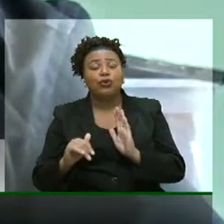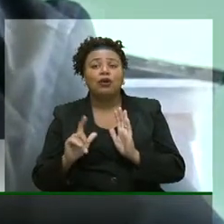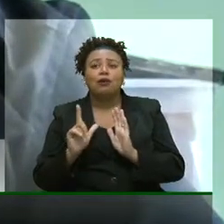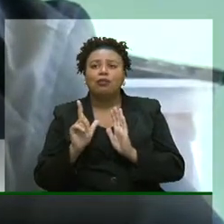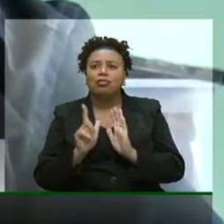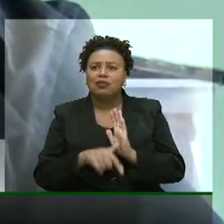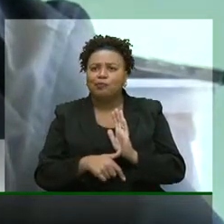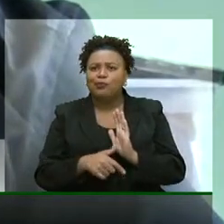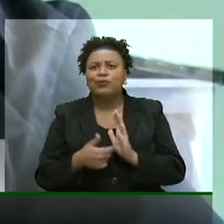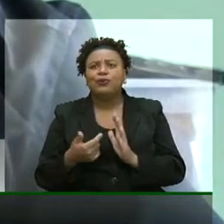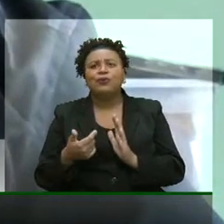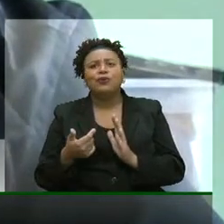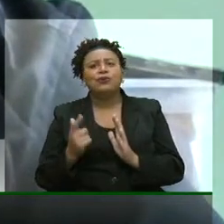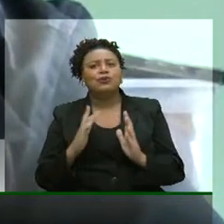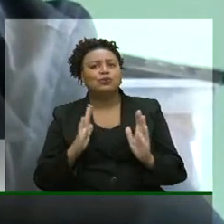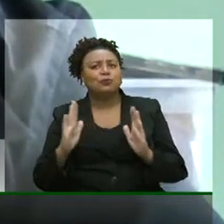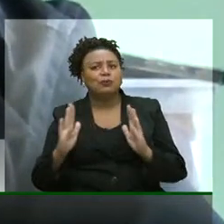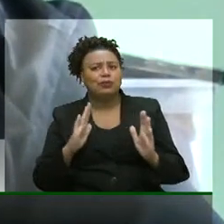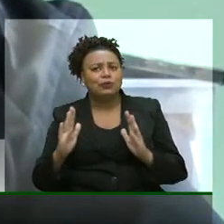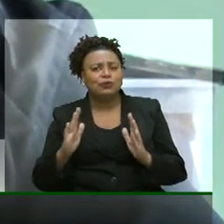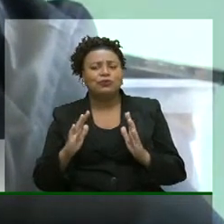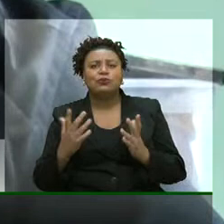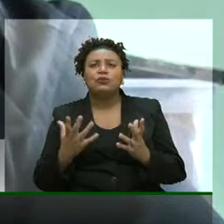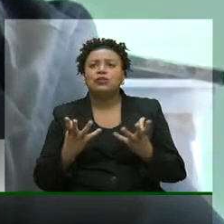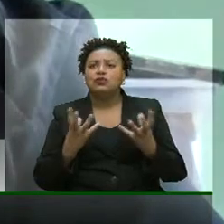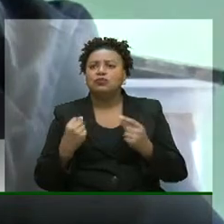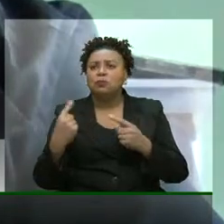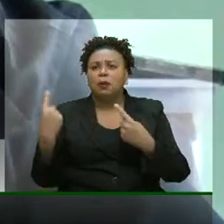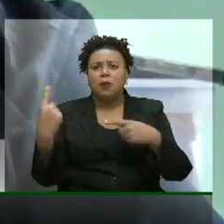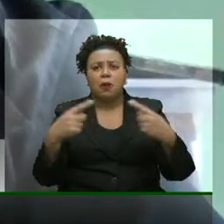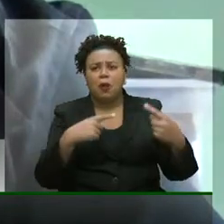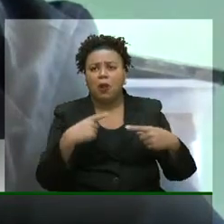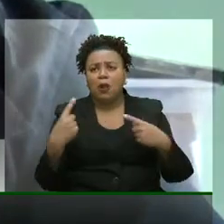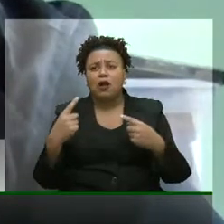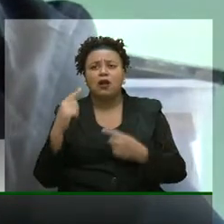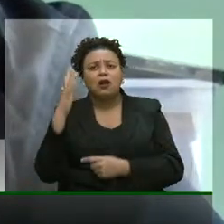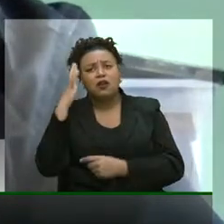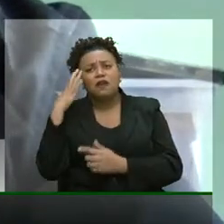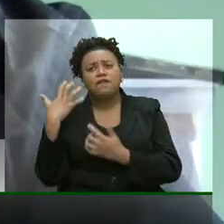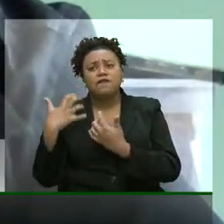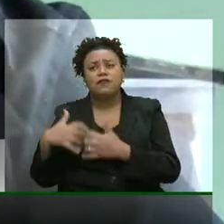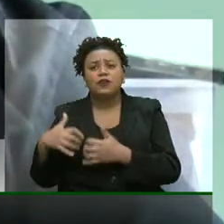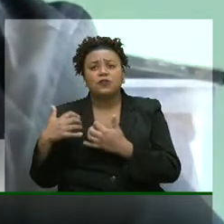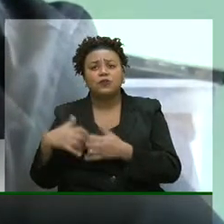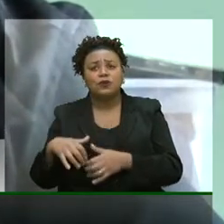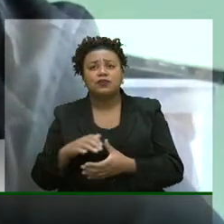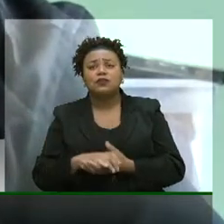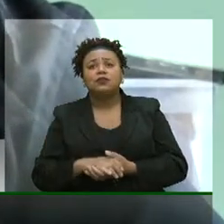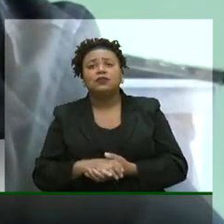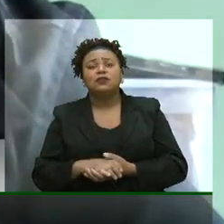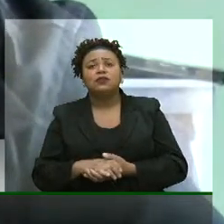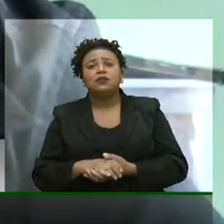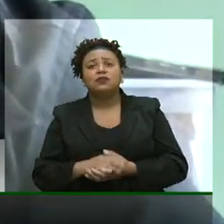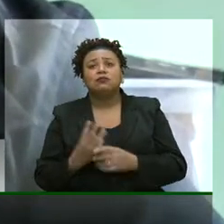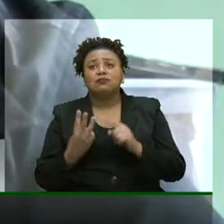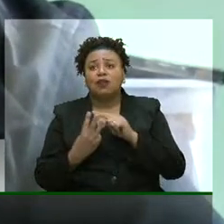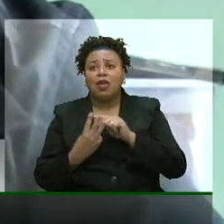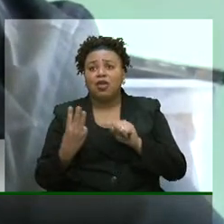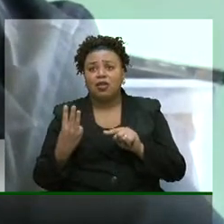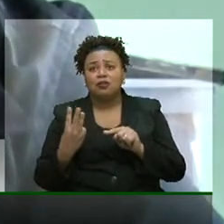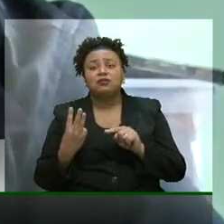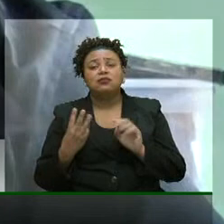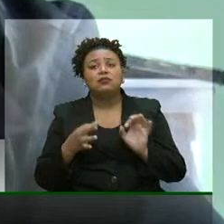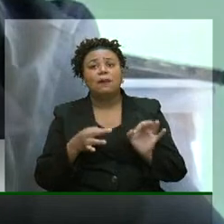após um período de grandes debates, grandes reflexões, né? Os três projetos